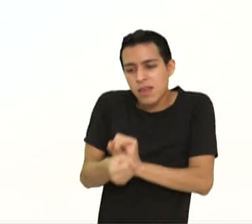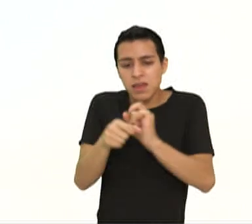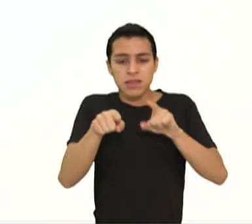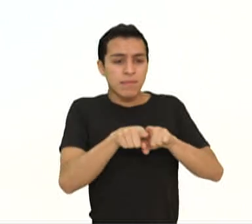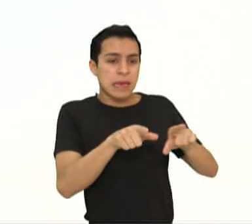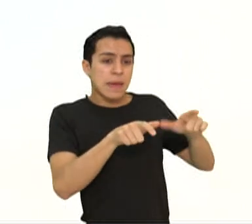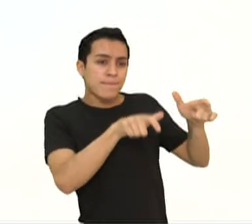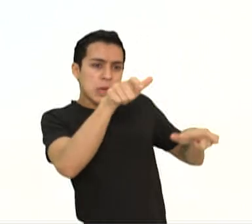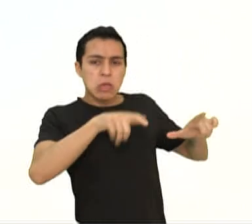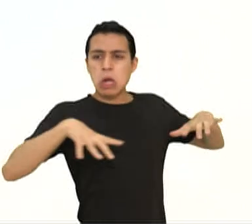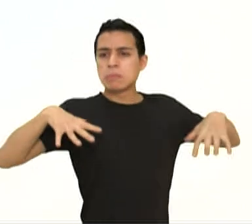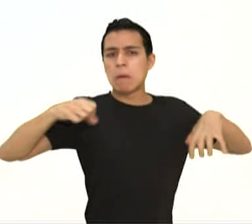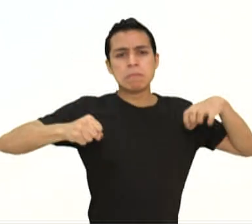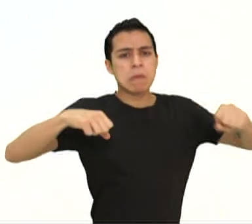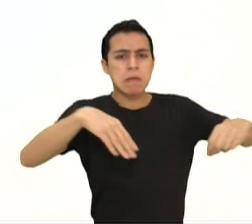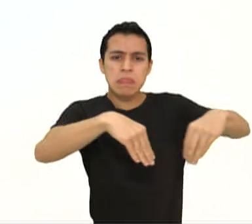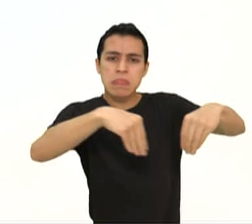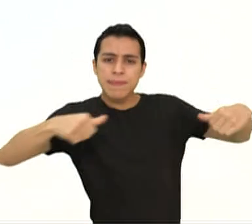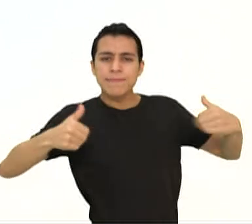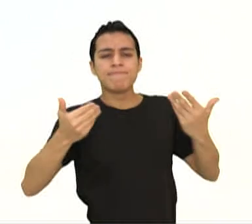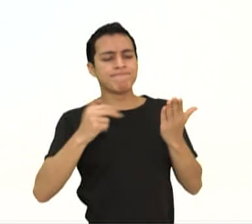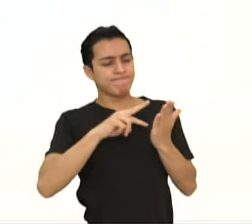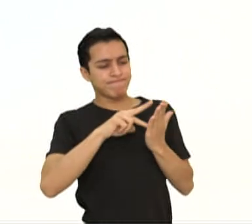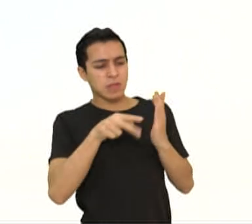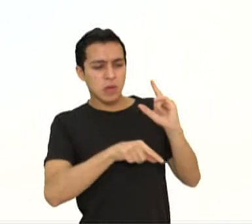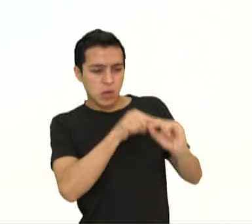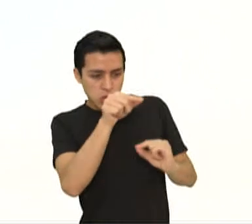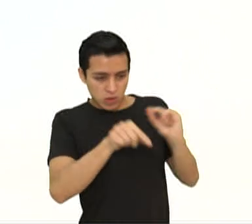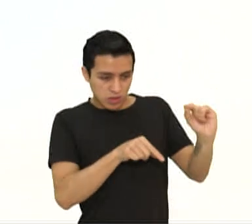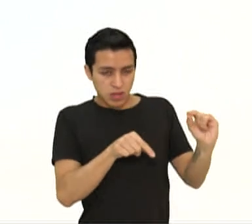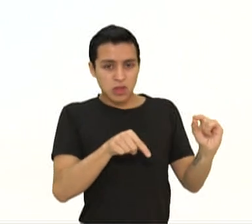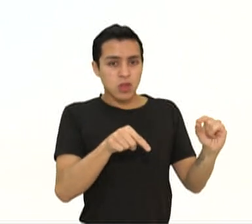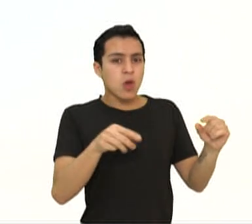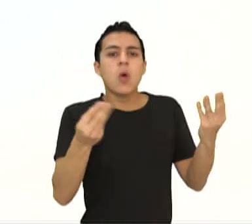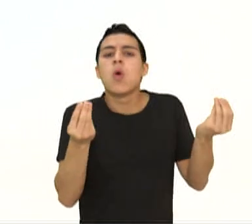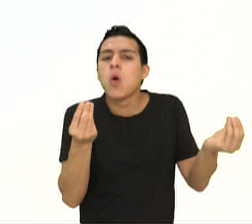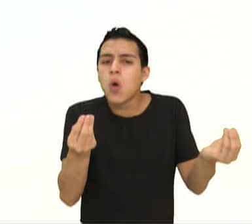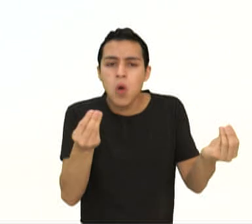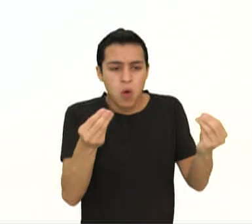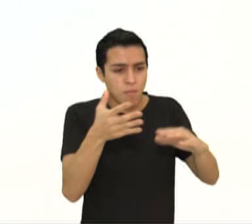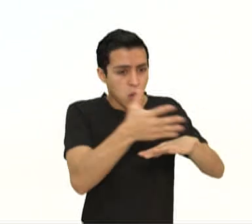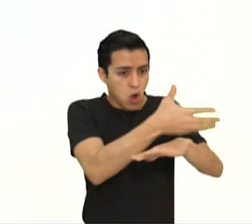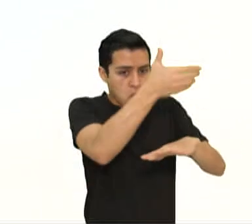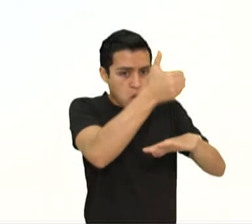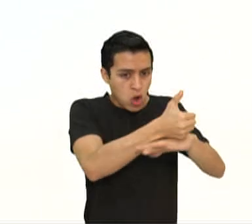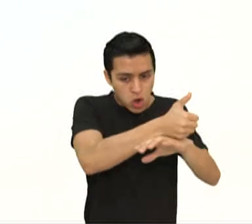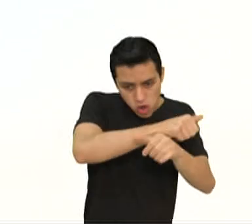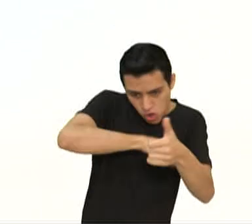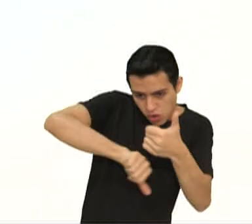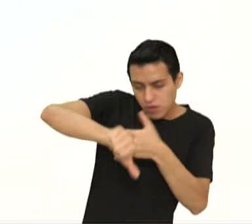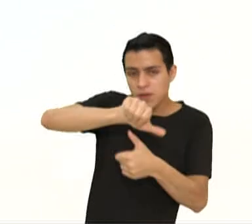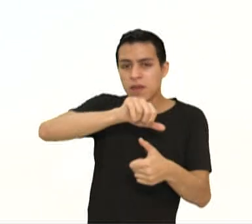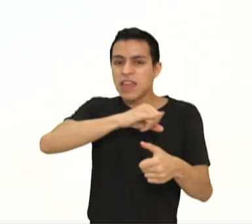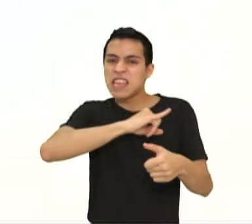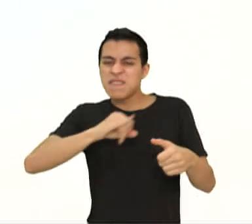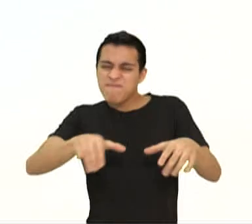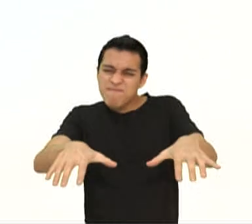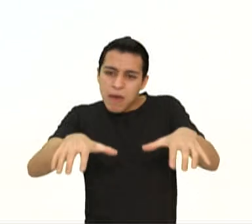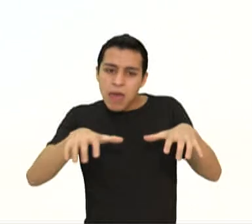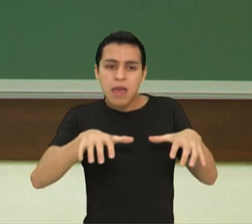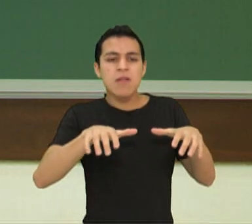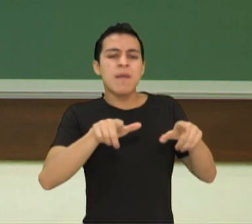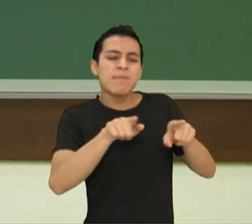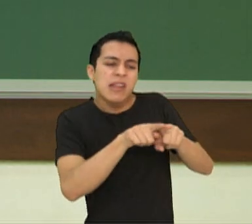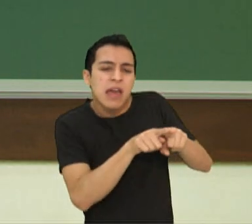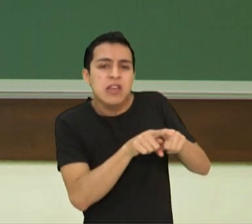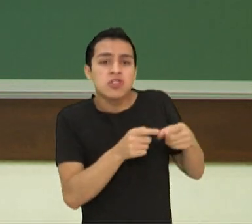propriedade agrária. Nesse sentido, a transição da colônia para o império foi um processo de modernização